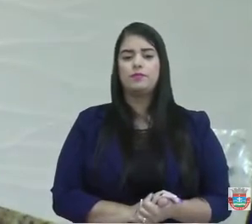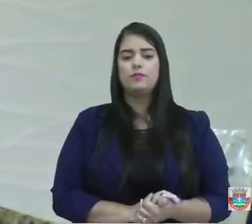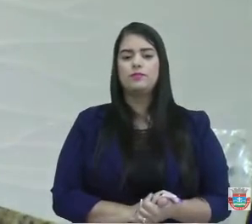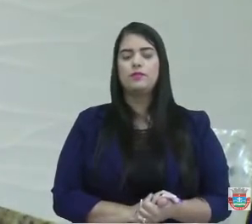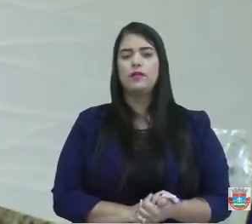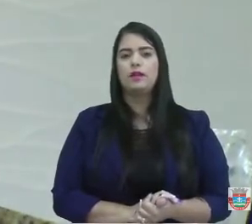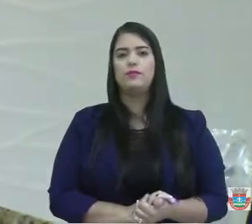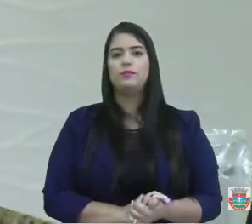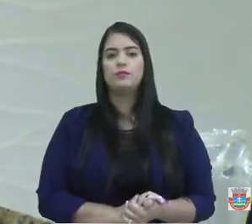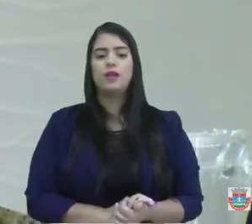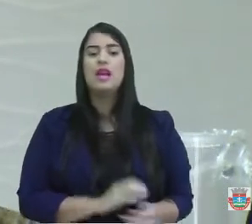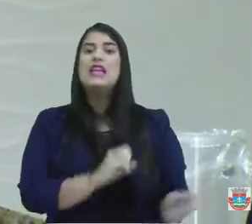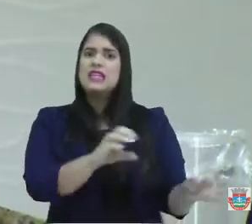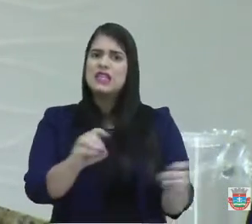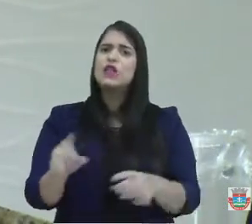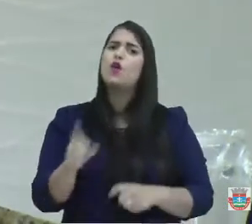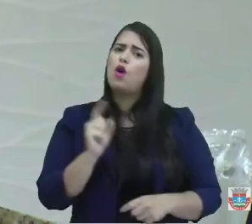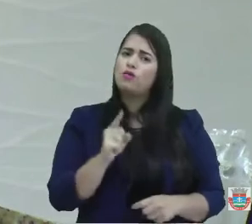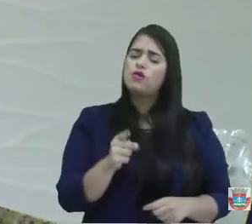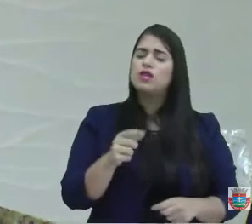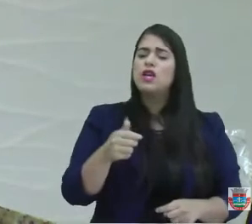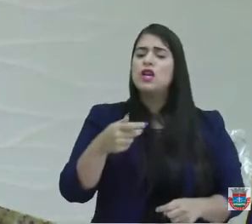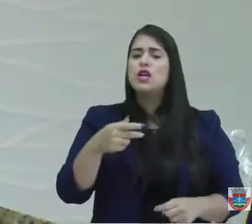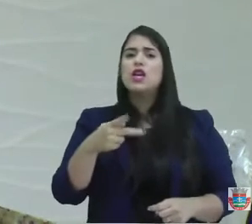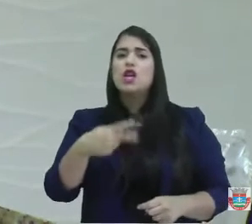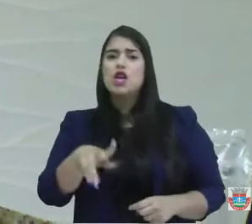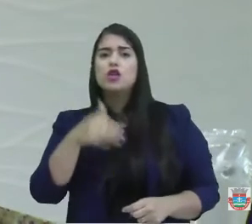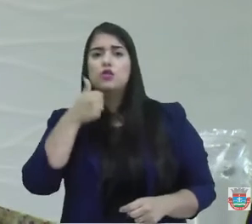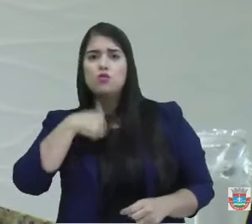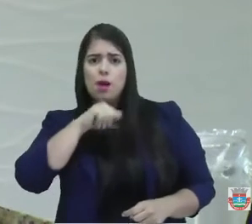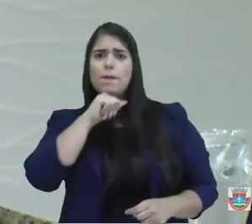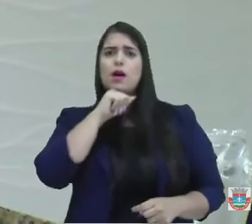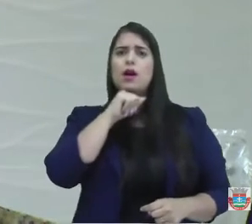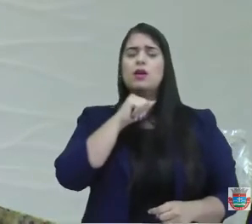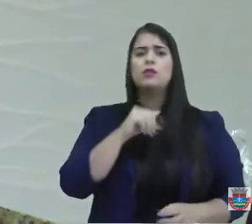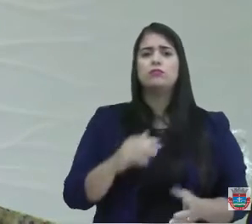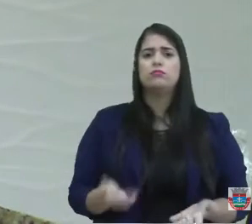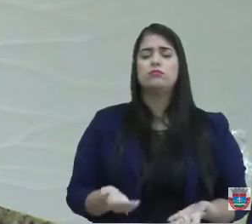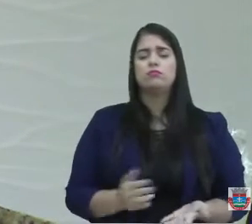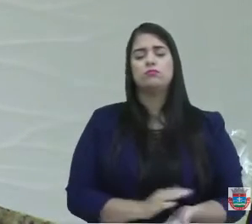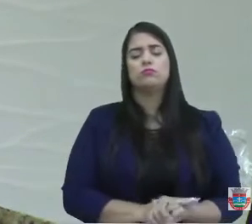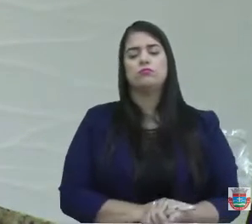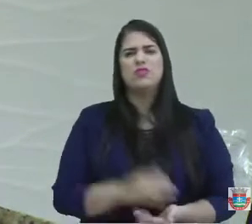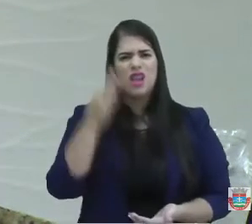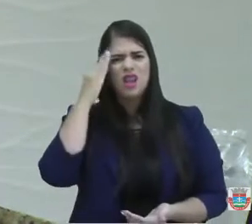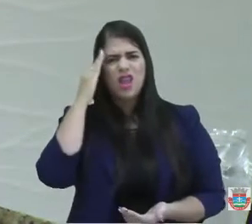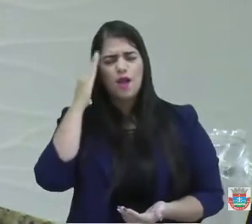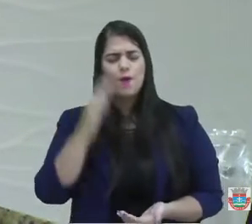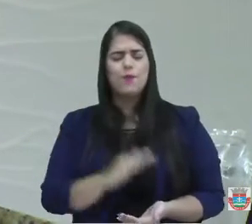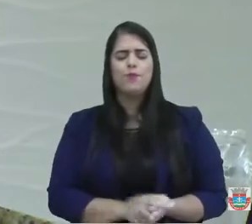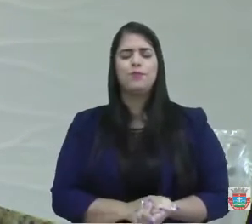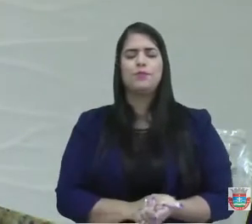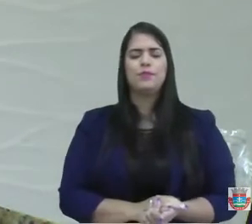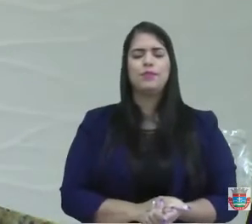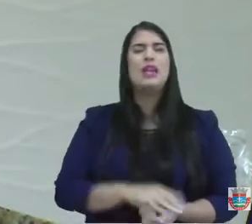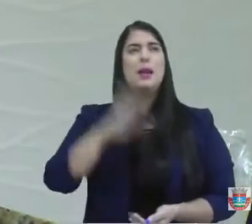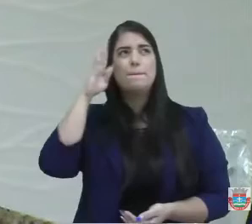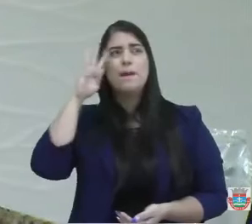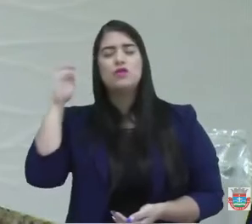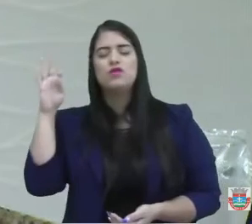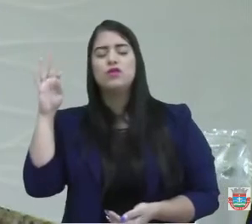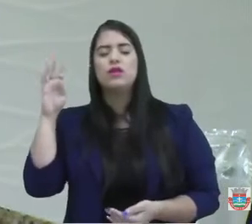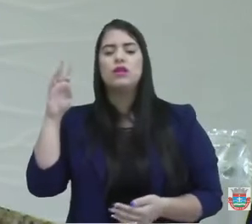a você foi sua mãe, seu pai, seus irmãos. Você me entendeu? Imagina eu chegar aqui, benço o